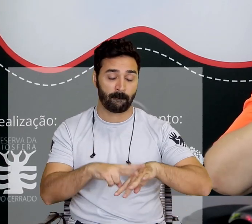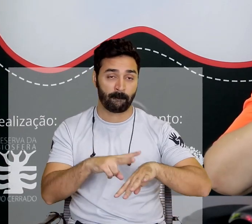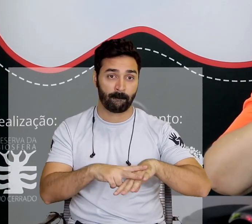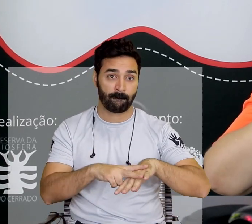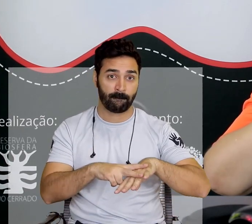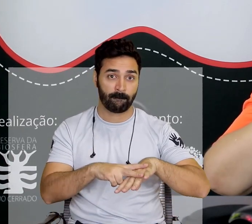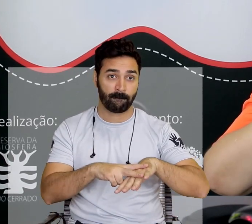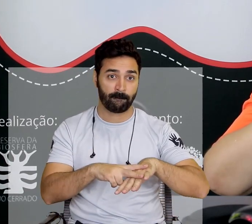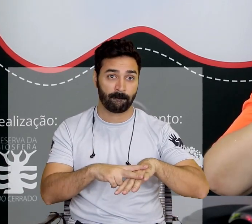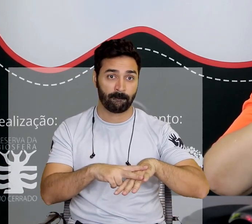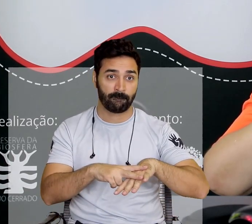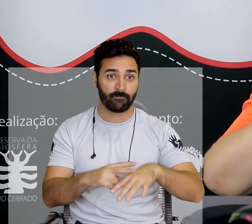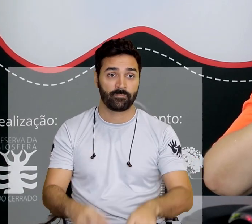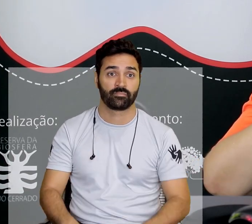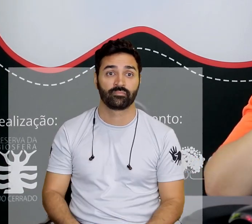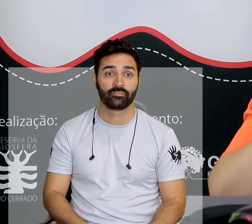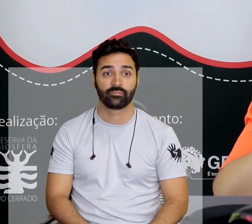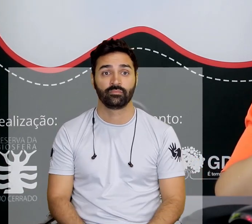Viúva.